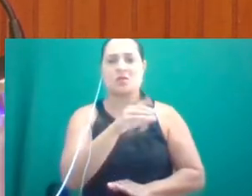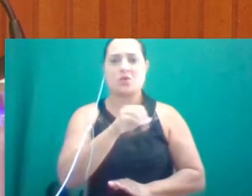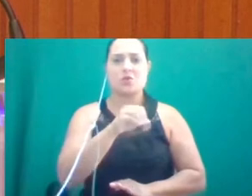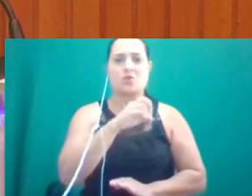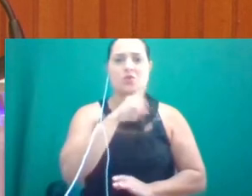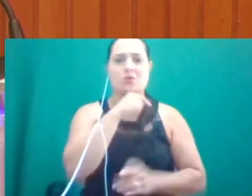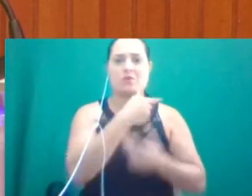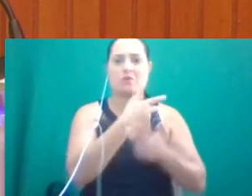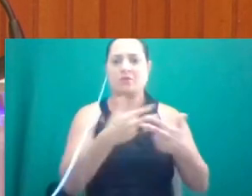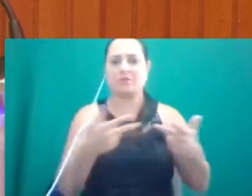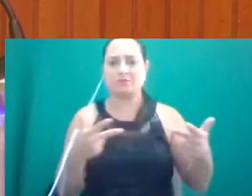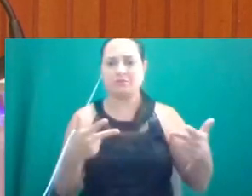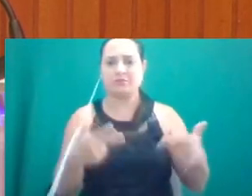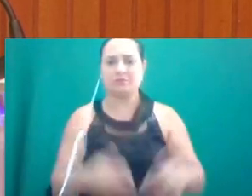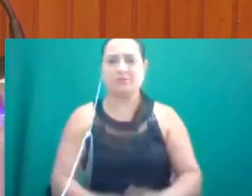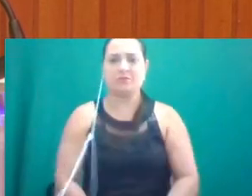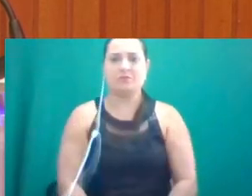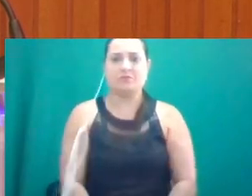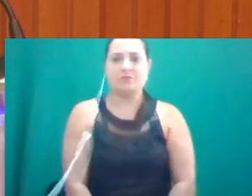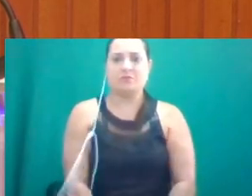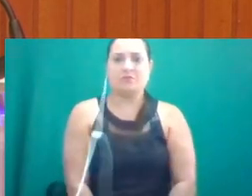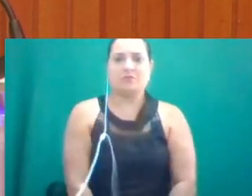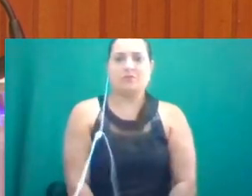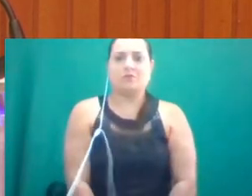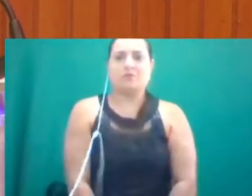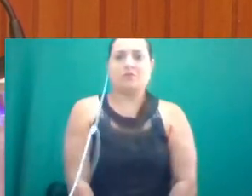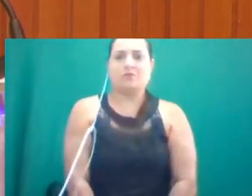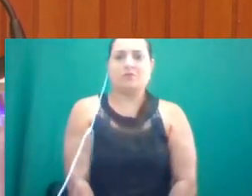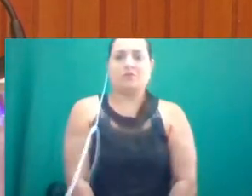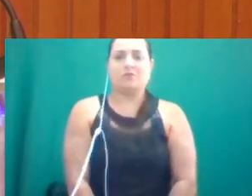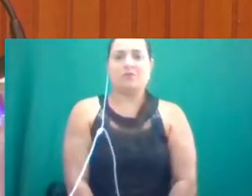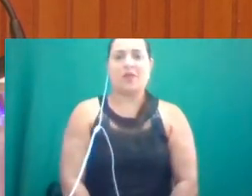possam representar os seus colegas.